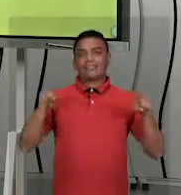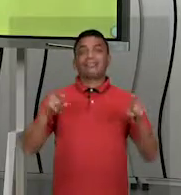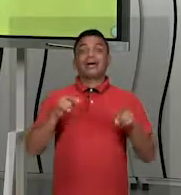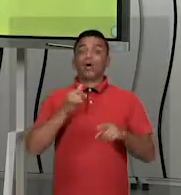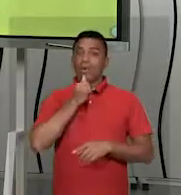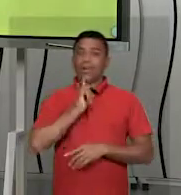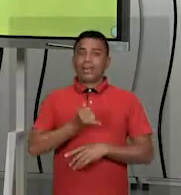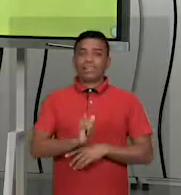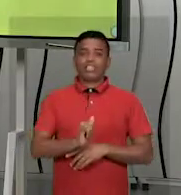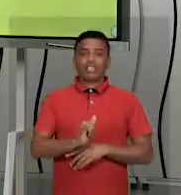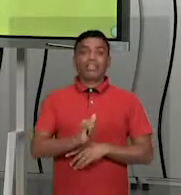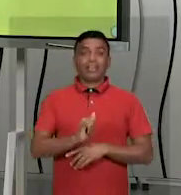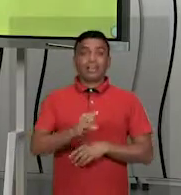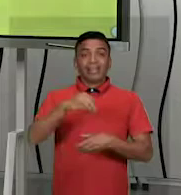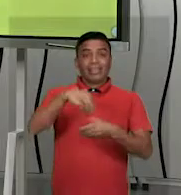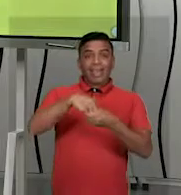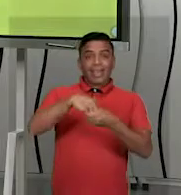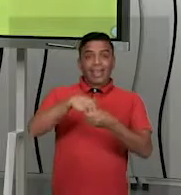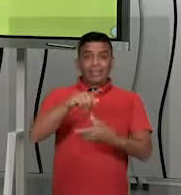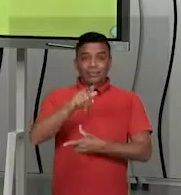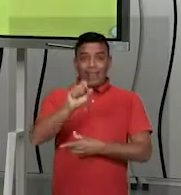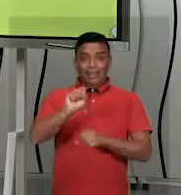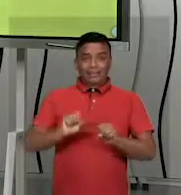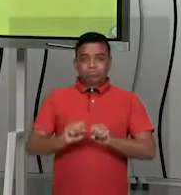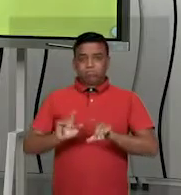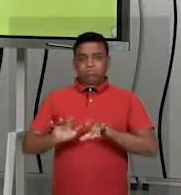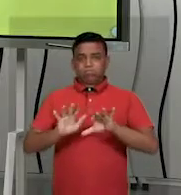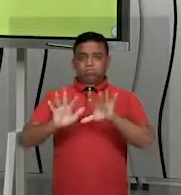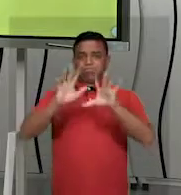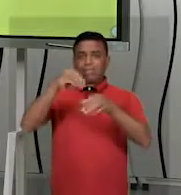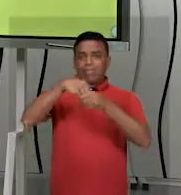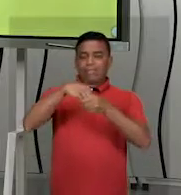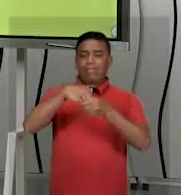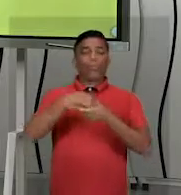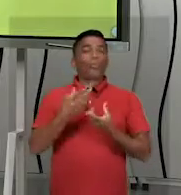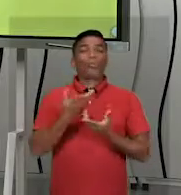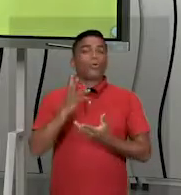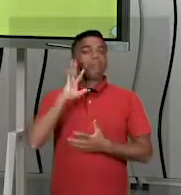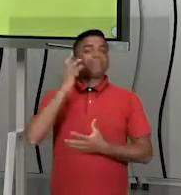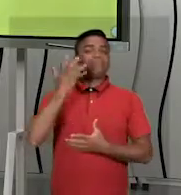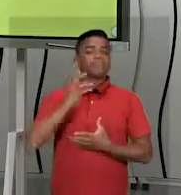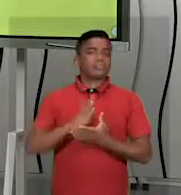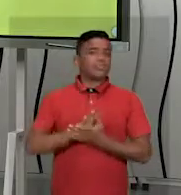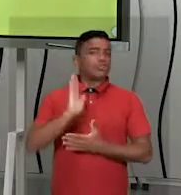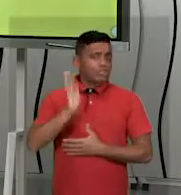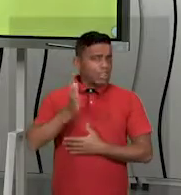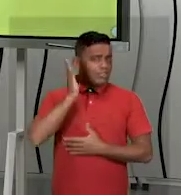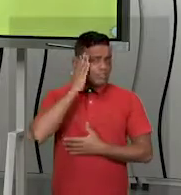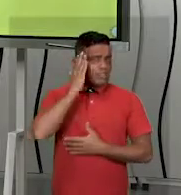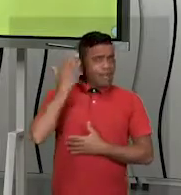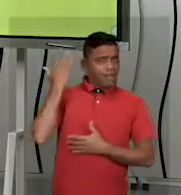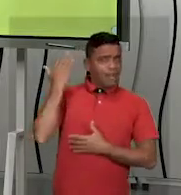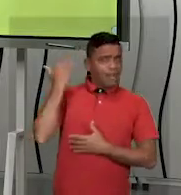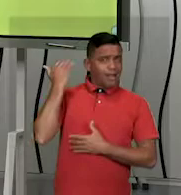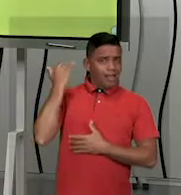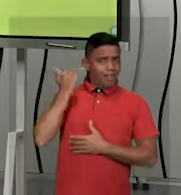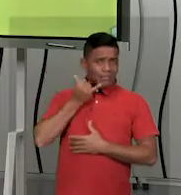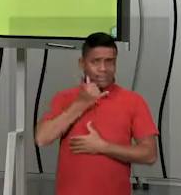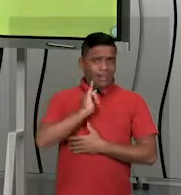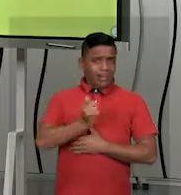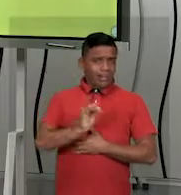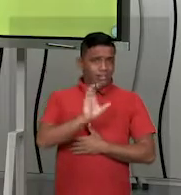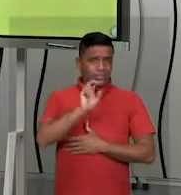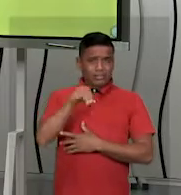da energia interna, perdão, daquele gás. Bom, então como a gente já sabia disso lá da parte de energia